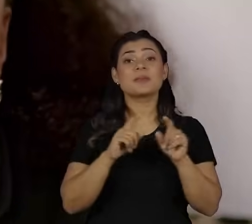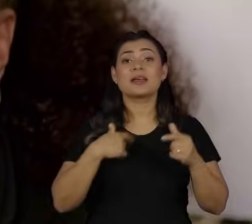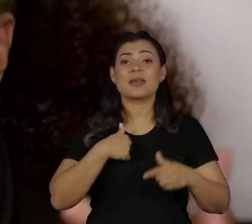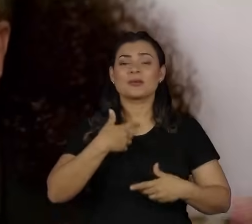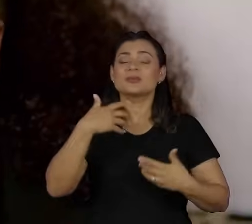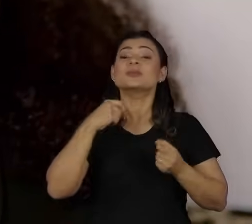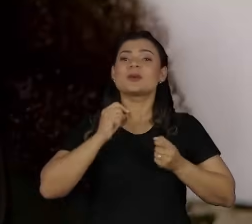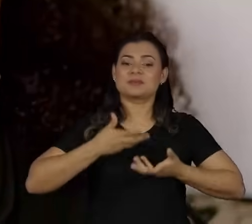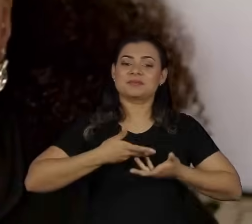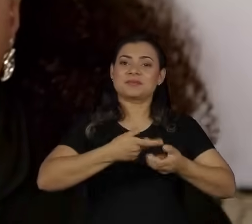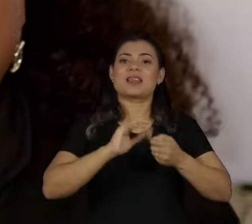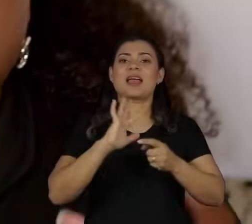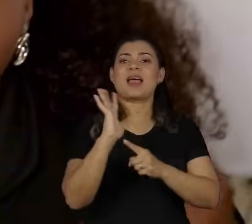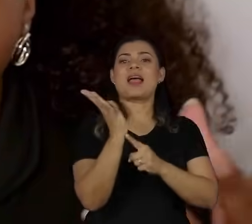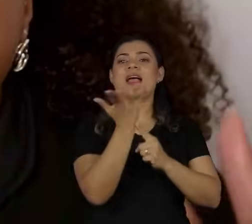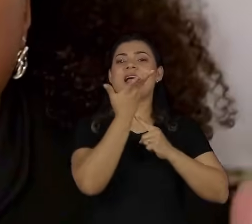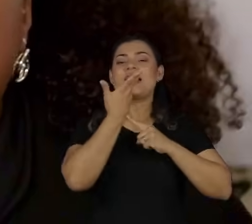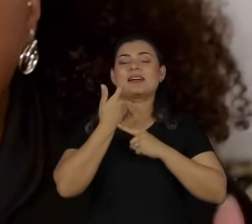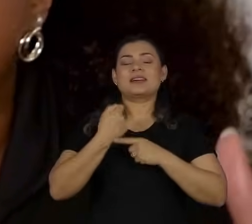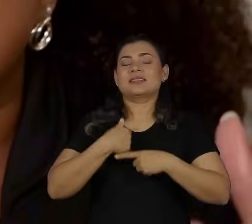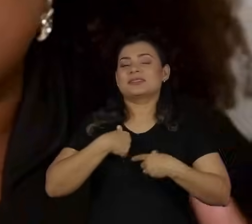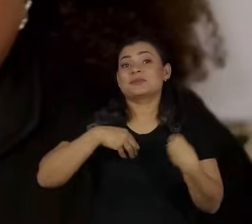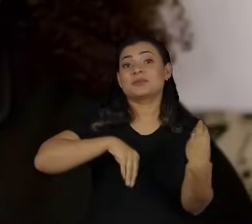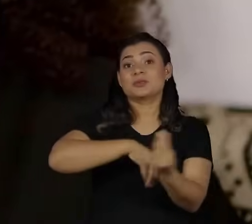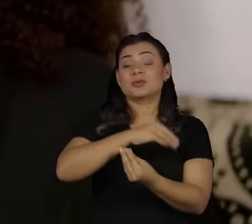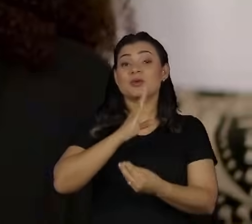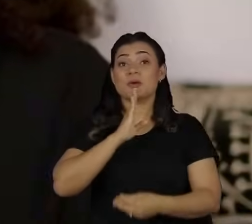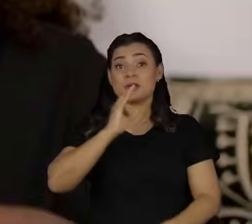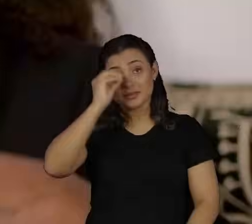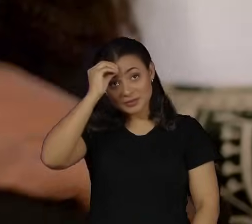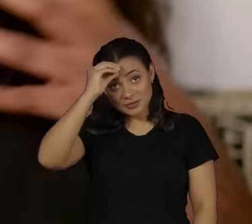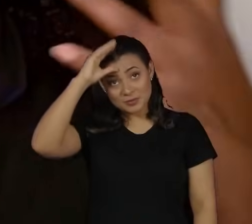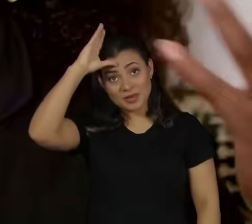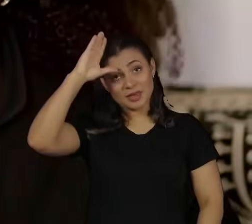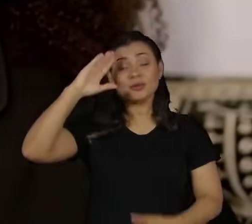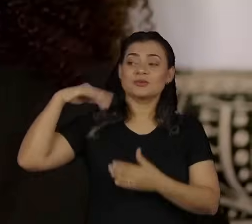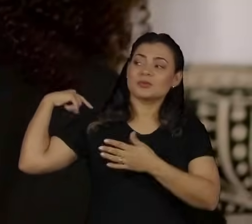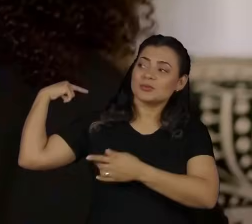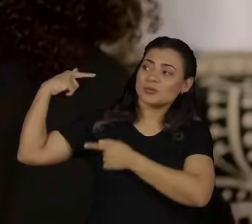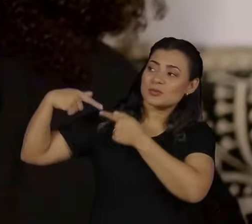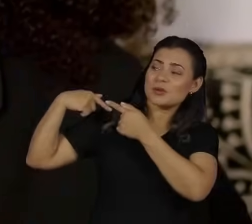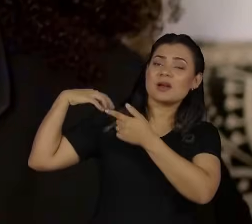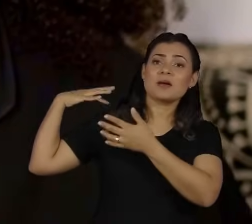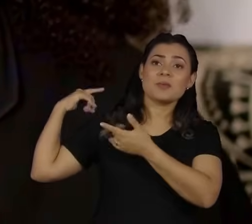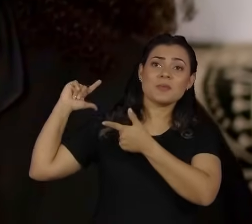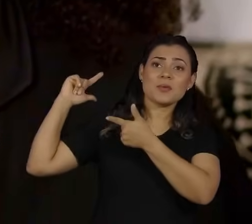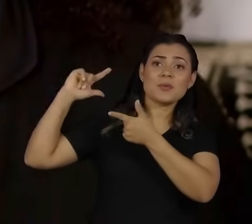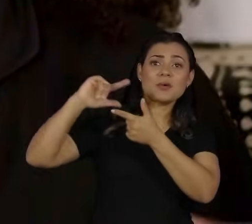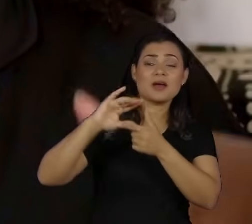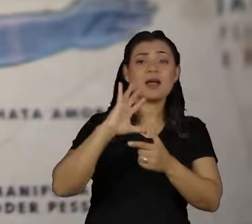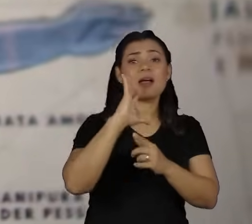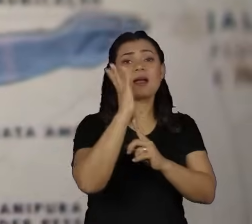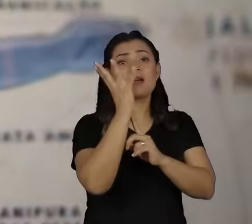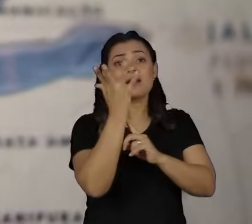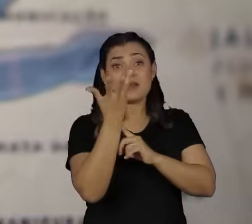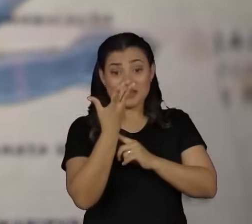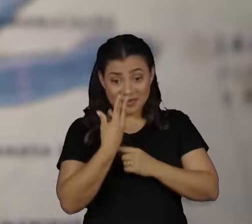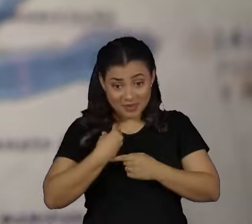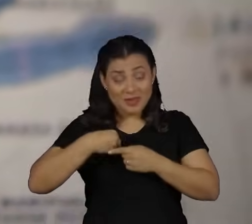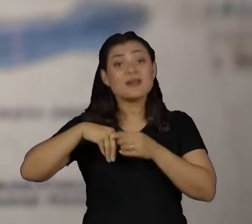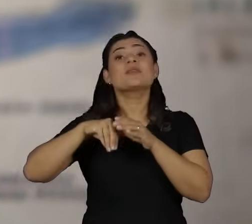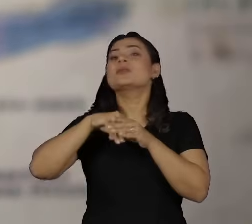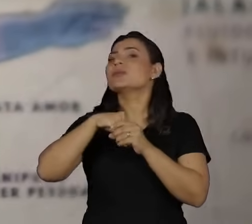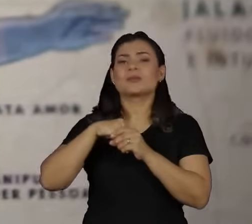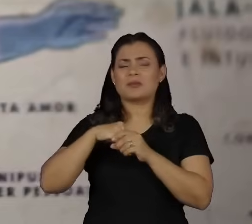contemplada com uma arte que mistura conhecimentos de ancestralidade de religiões de matrizes africanas e de